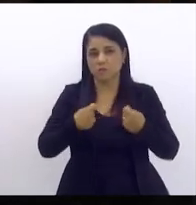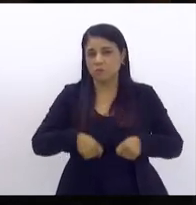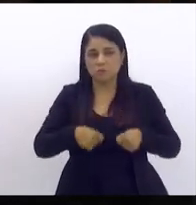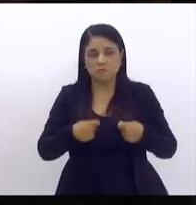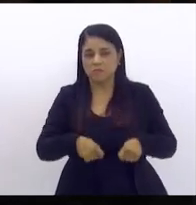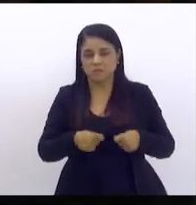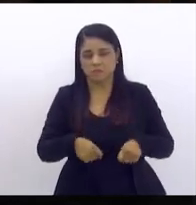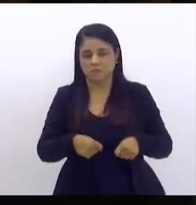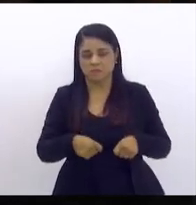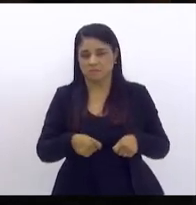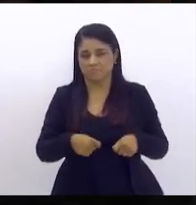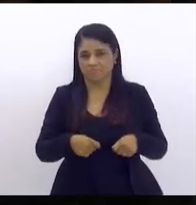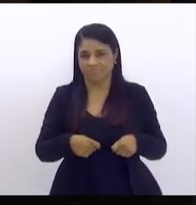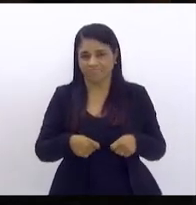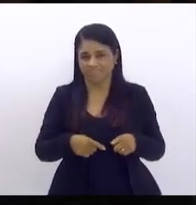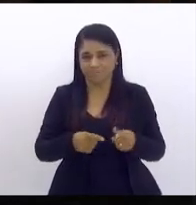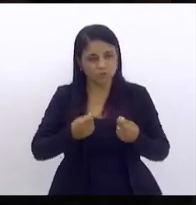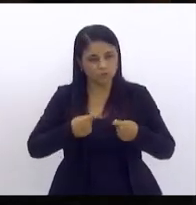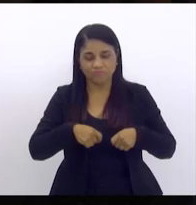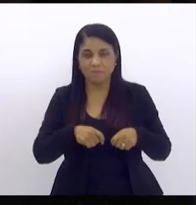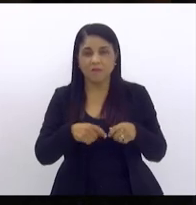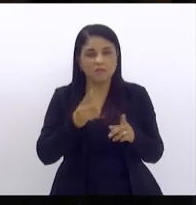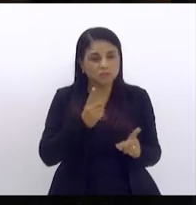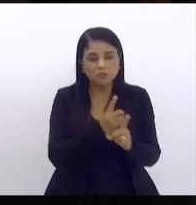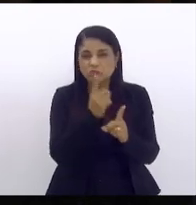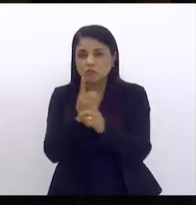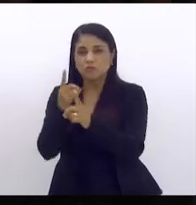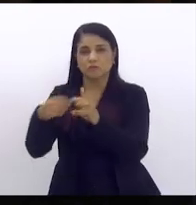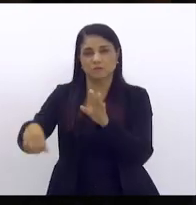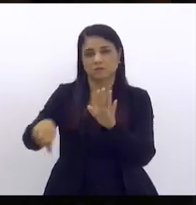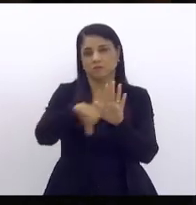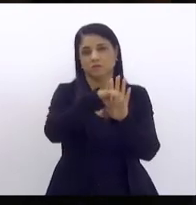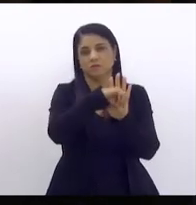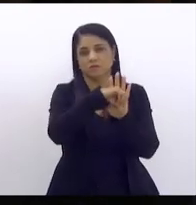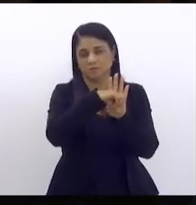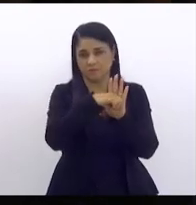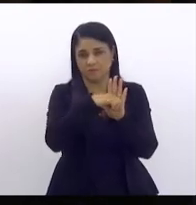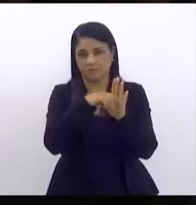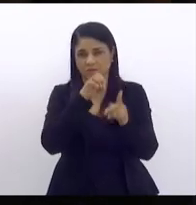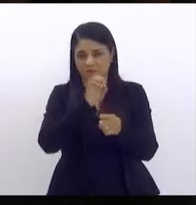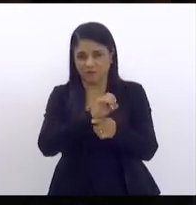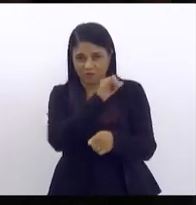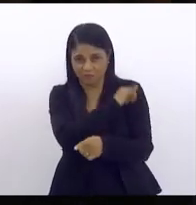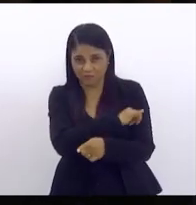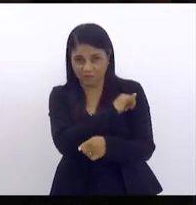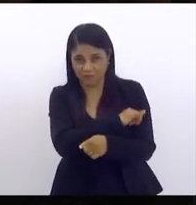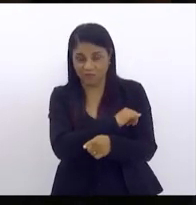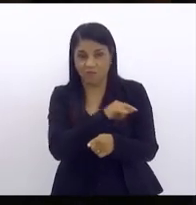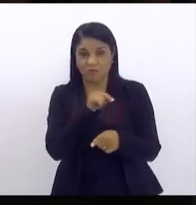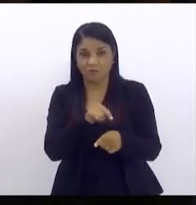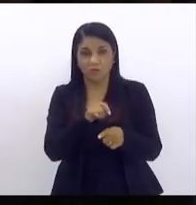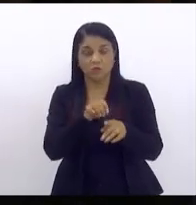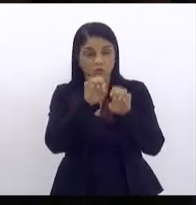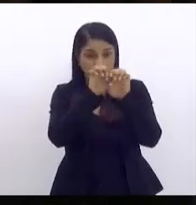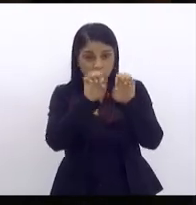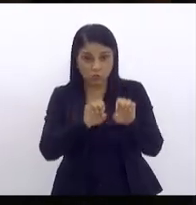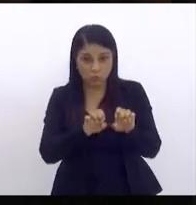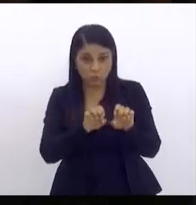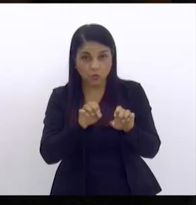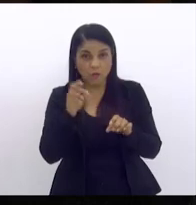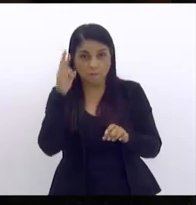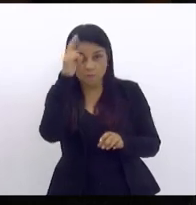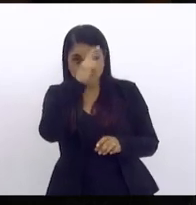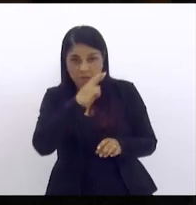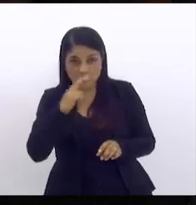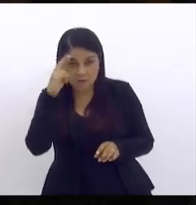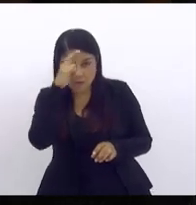para desvelar crimes ocorridos no Estado do Rio de Janeiro. Quando você desmonta uma estrutura de perícia,